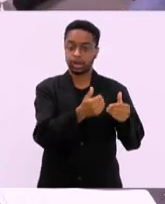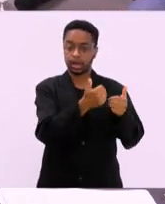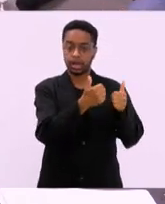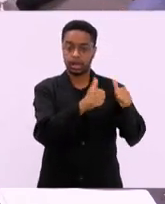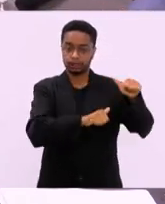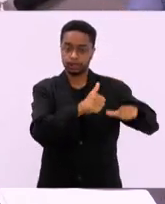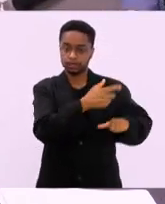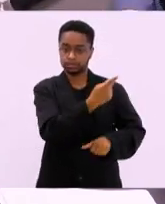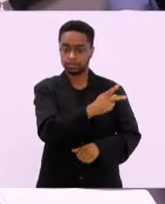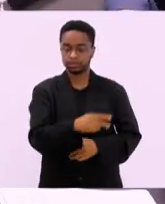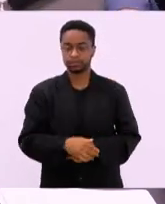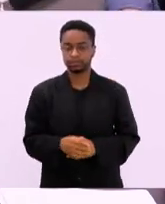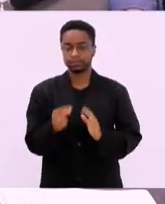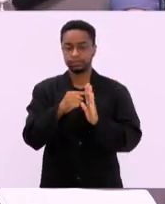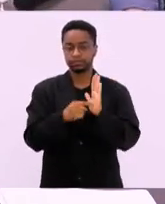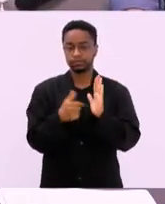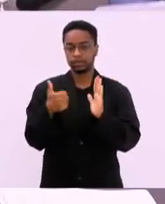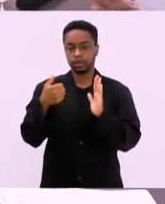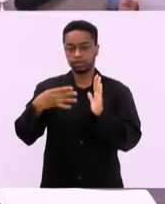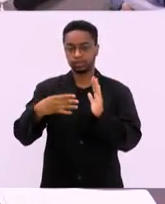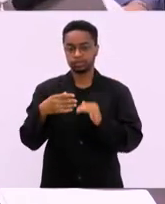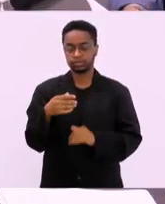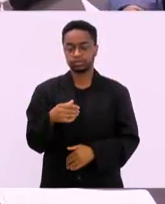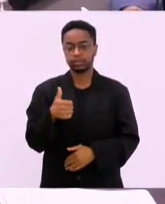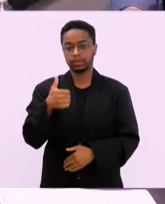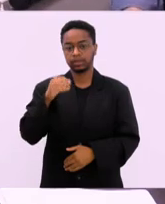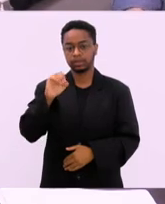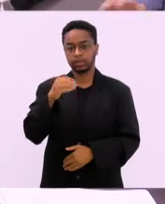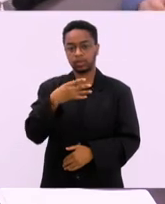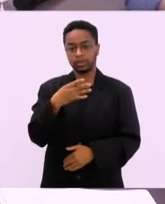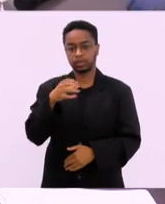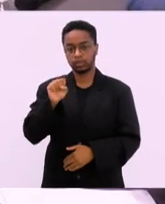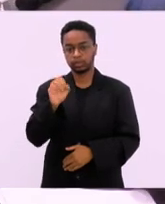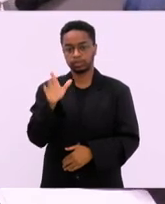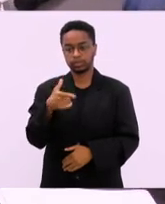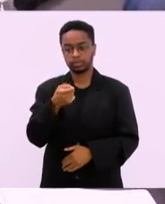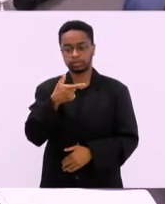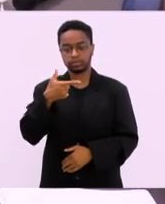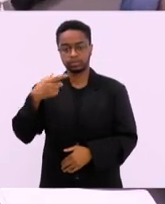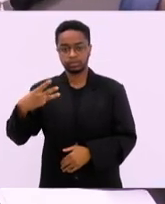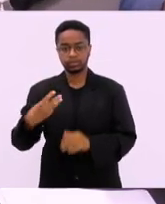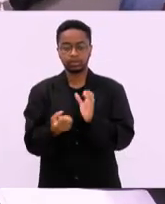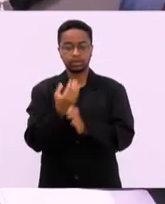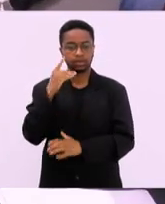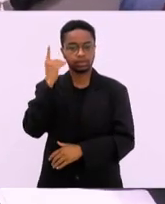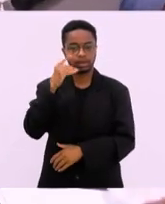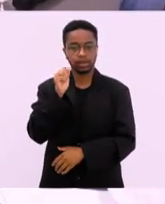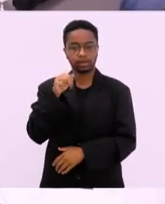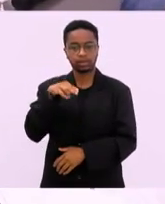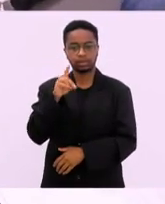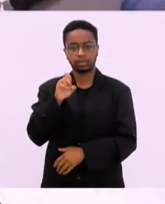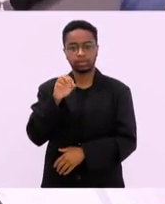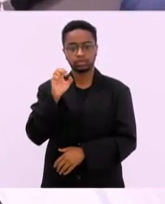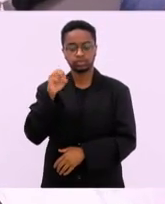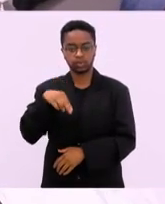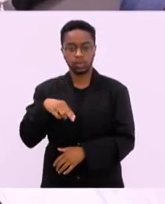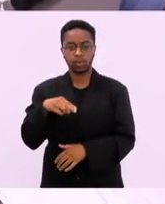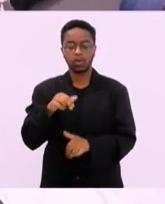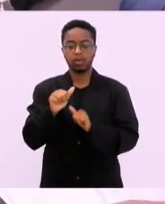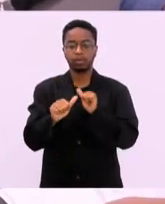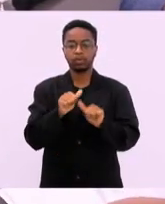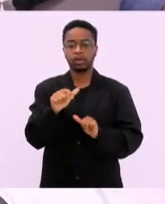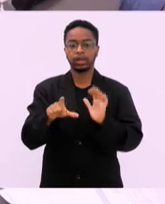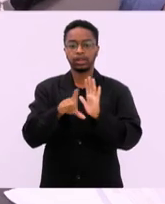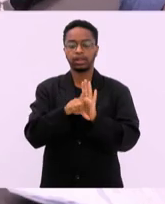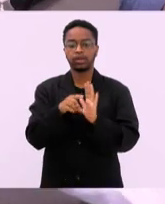Paulo. 14 da pauta. PL 1048 de 23, de autoria do deputado Anderson Moraes, que altera a Lei 9.495,